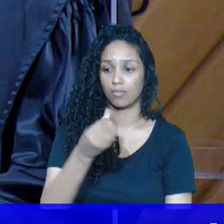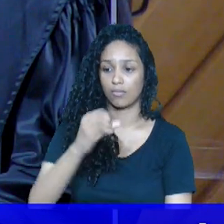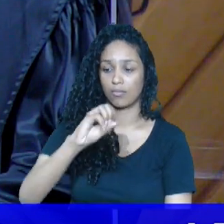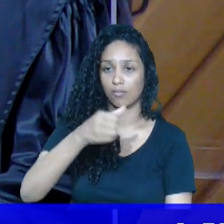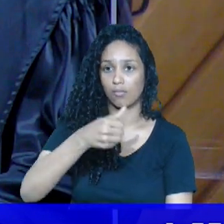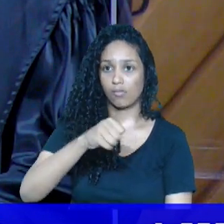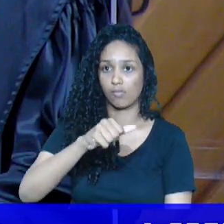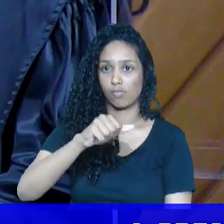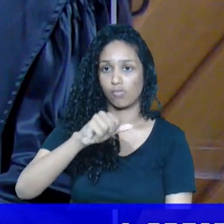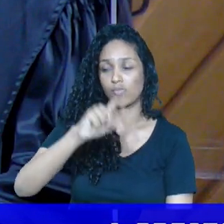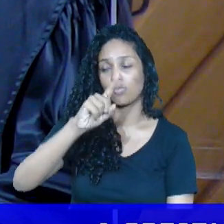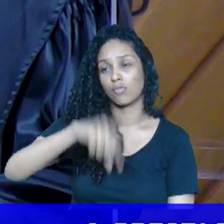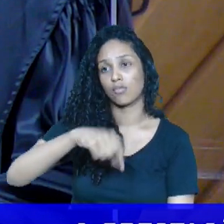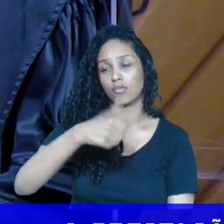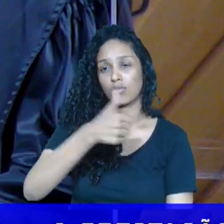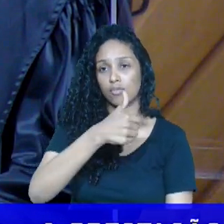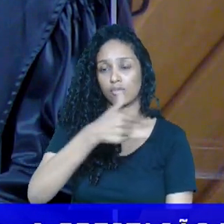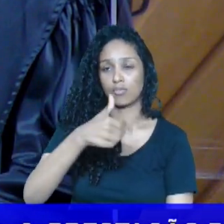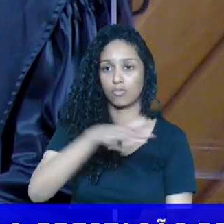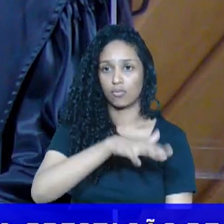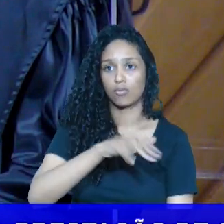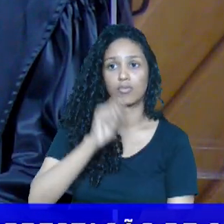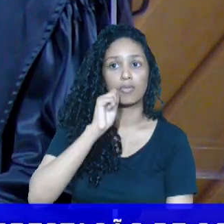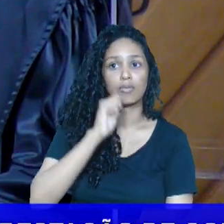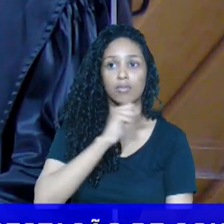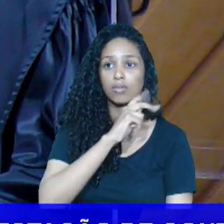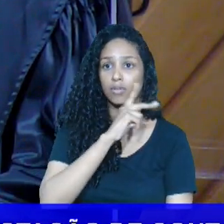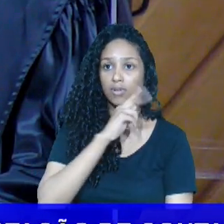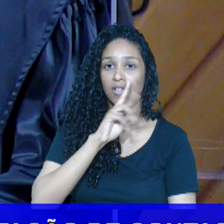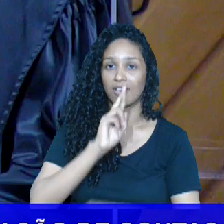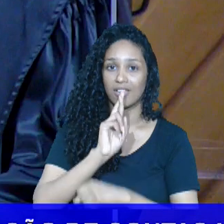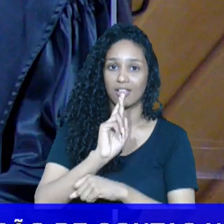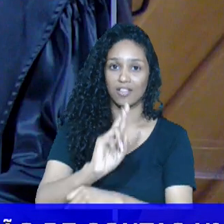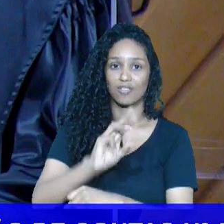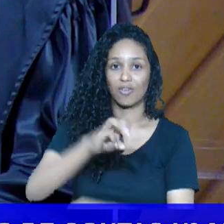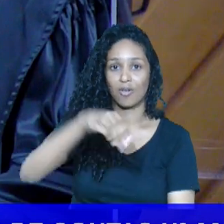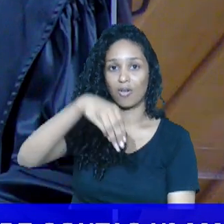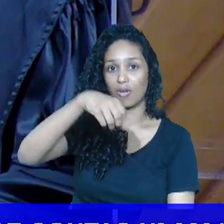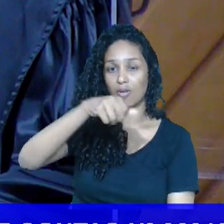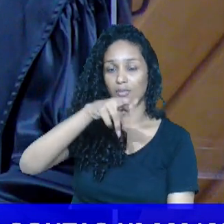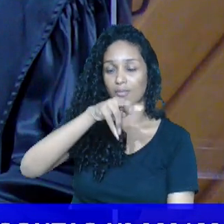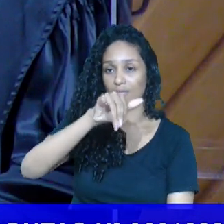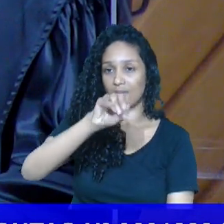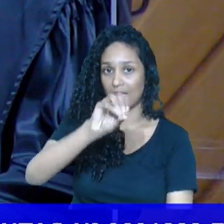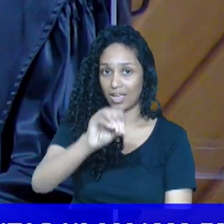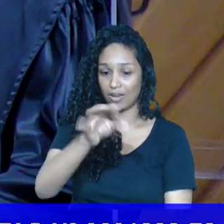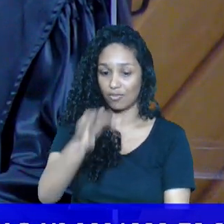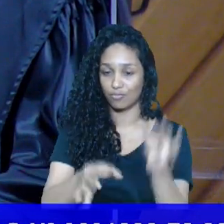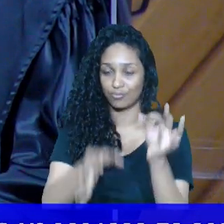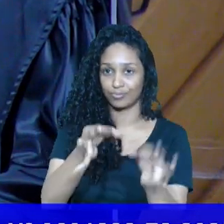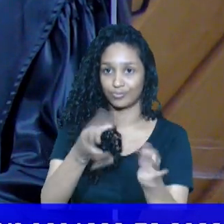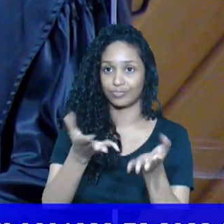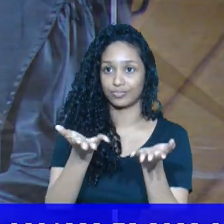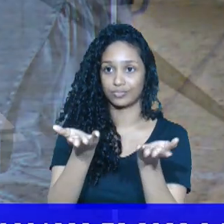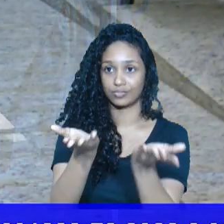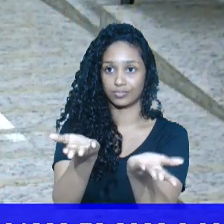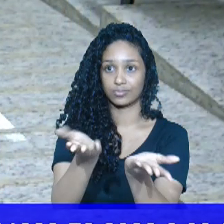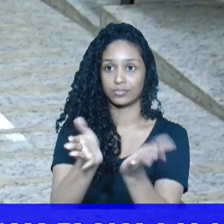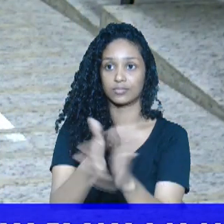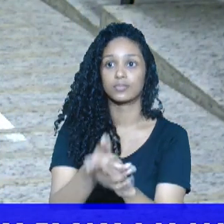0601-1288, origem Macapá, relator Mário Júnior. Interessado é Derjan Cardoso da Silva. Eminente relator com a